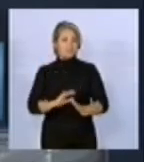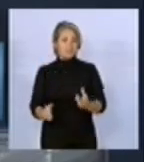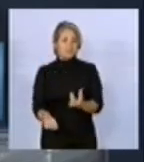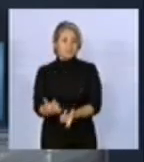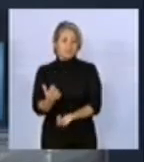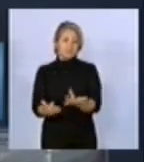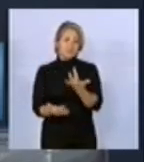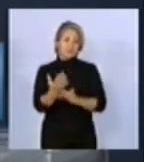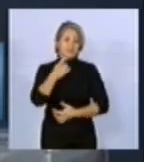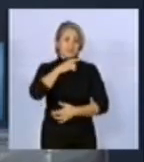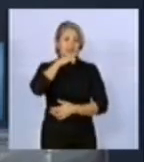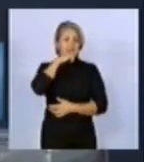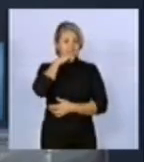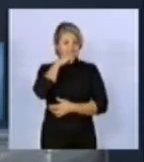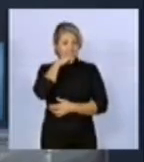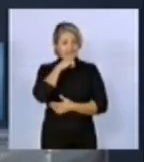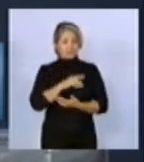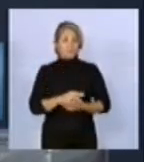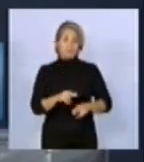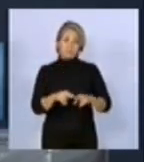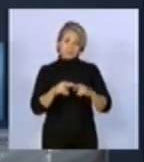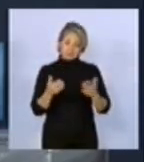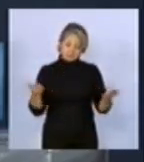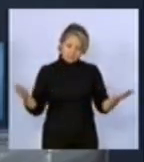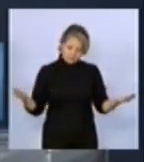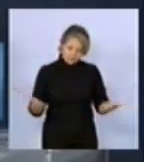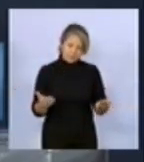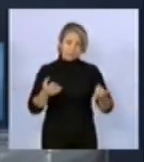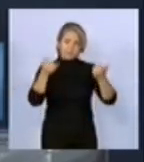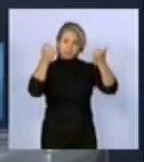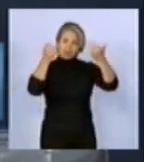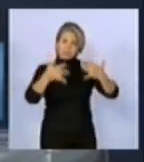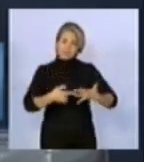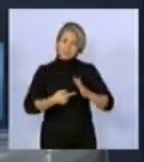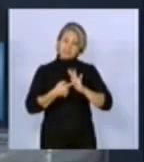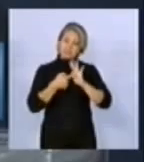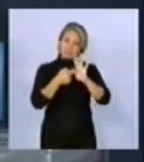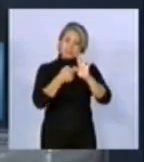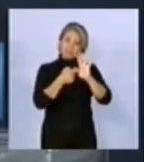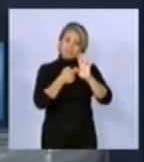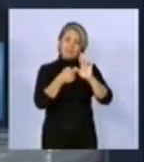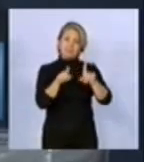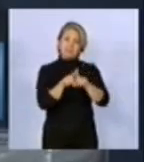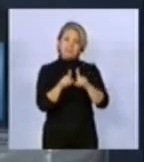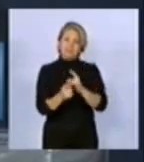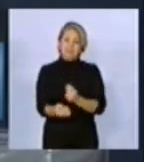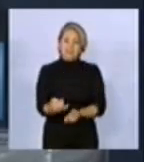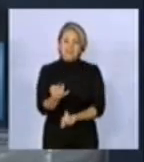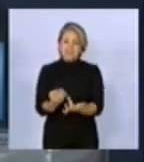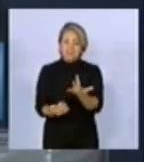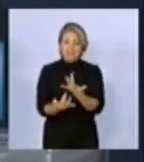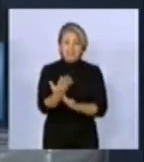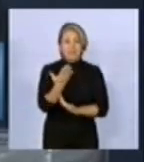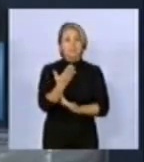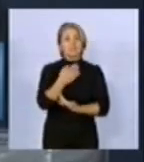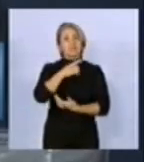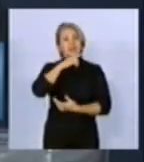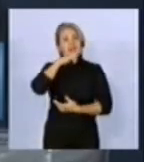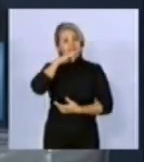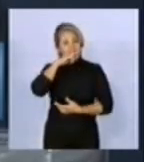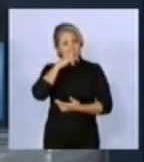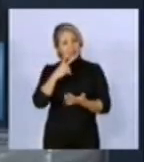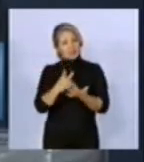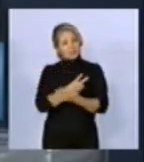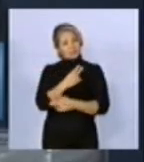pode ocasionar por fim é importante destacar que a queima da Palha da cana é realizada de